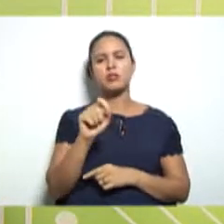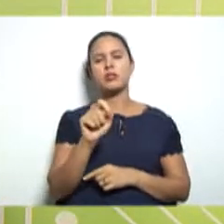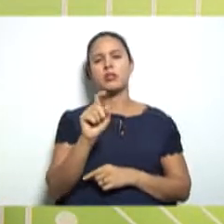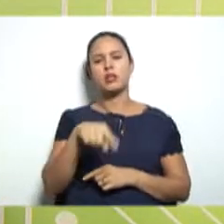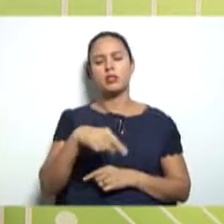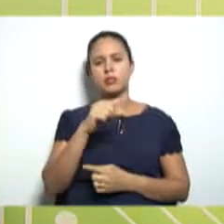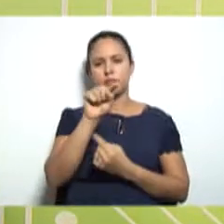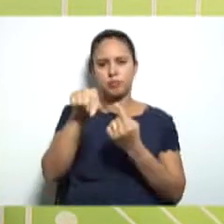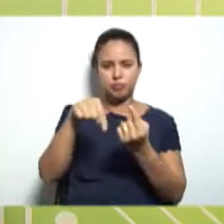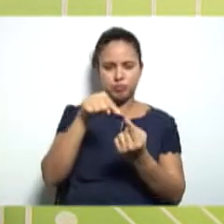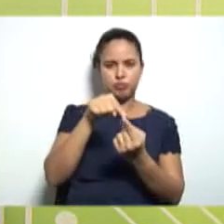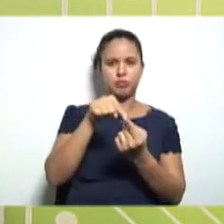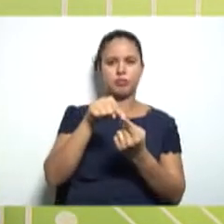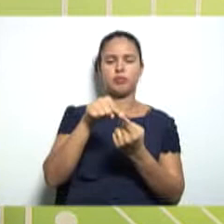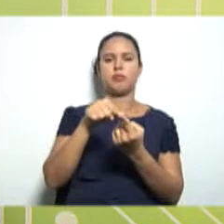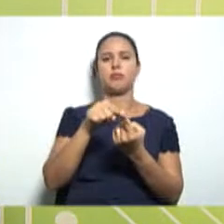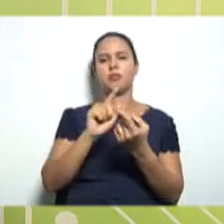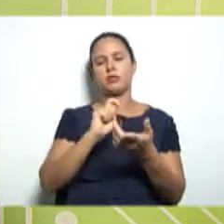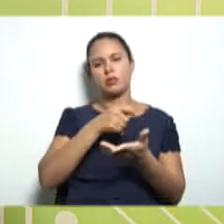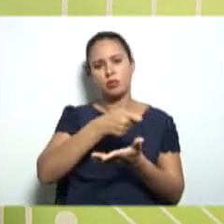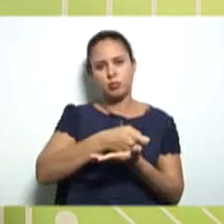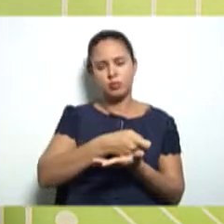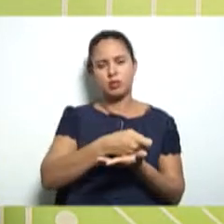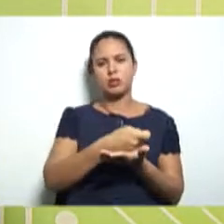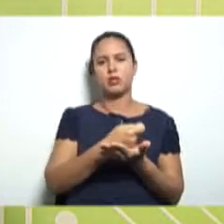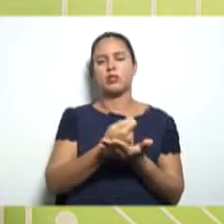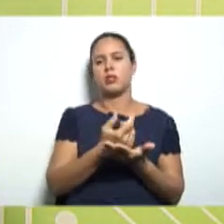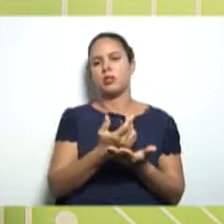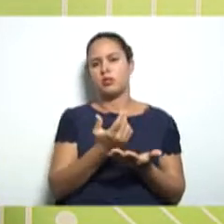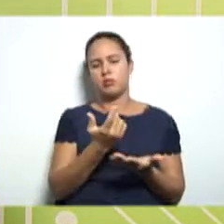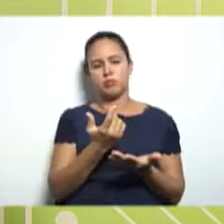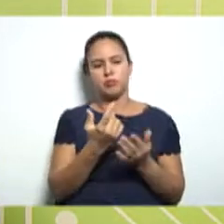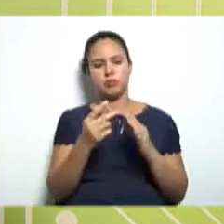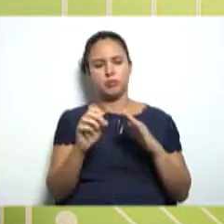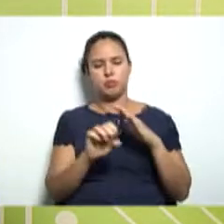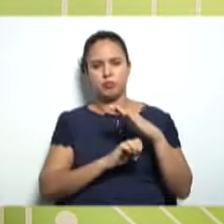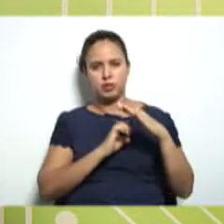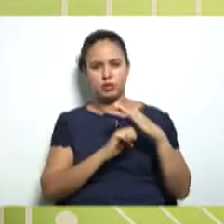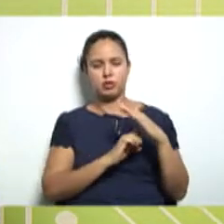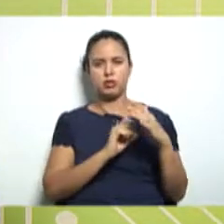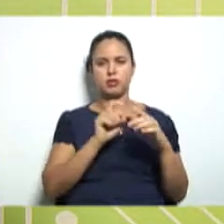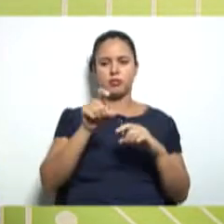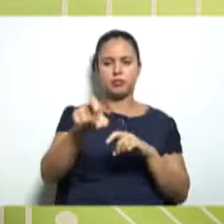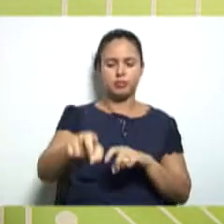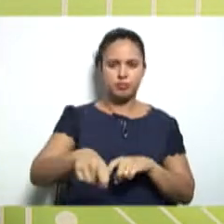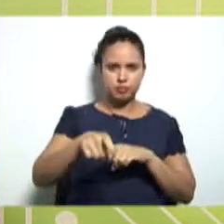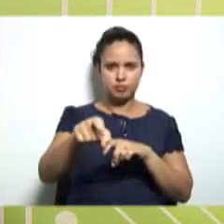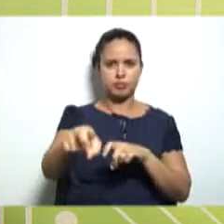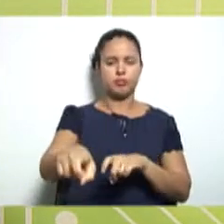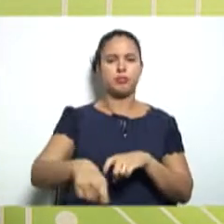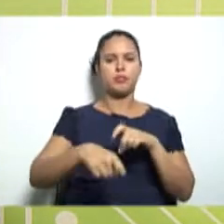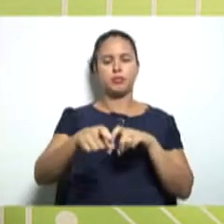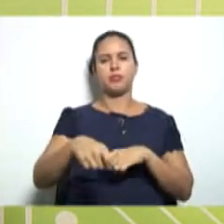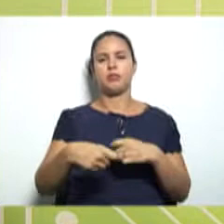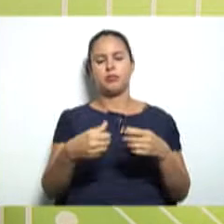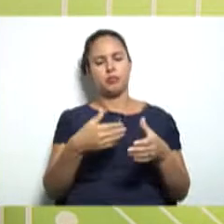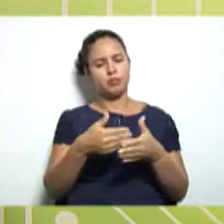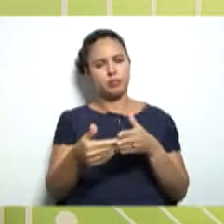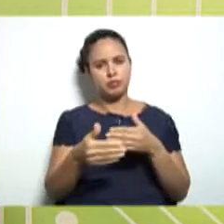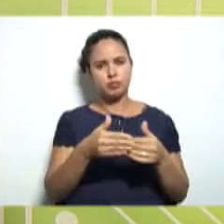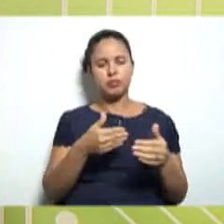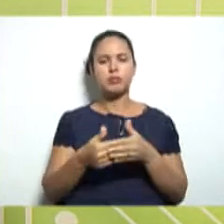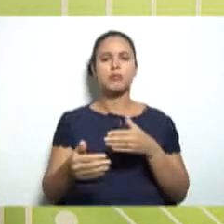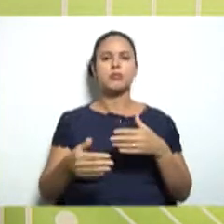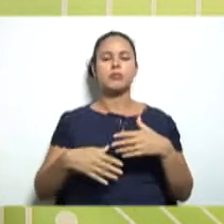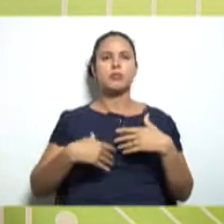tem esse objetivo de investir. Seja investimento, por exemplo, no negócio na agricultura, ou montar uma nova empresa, montar um comércio. E esse